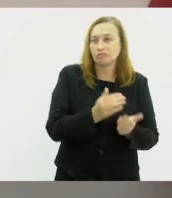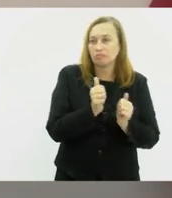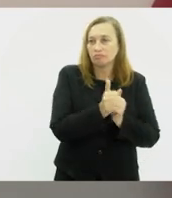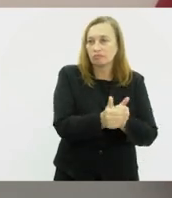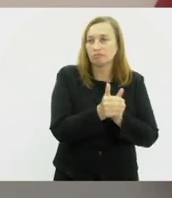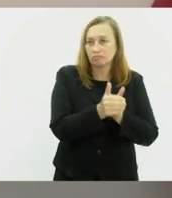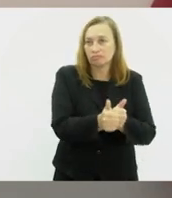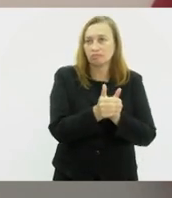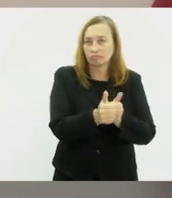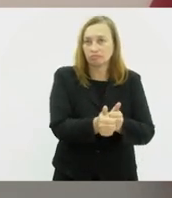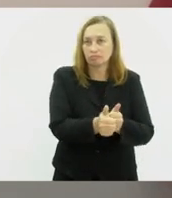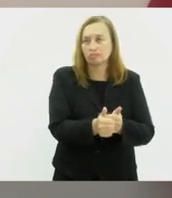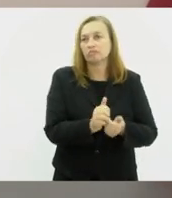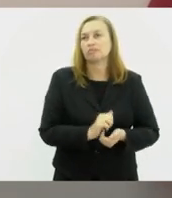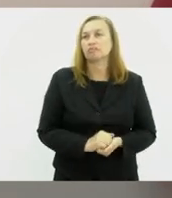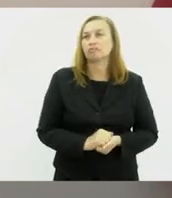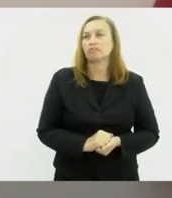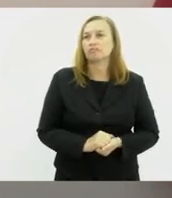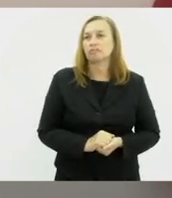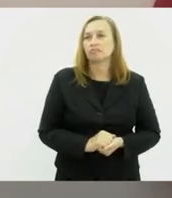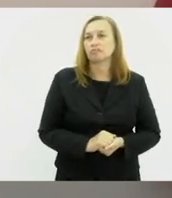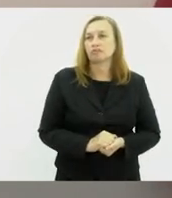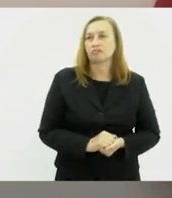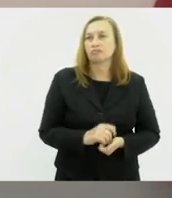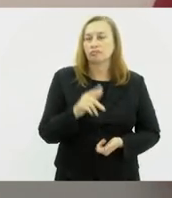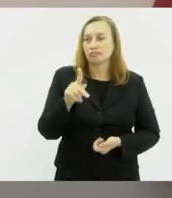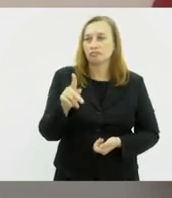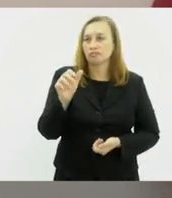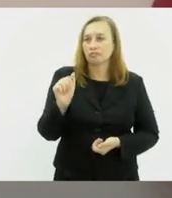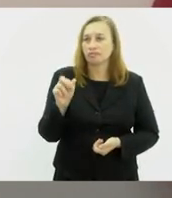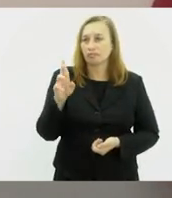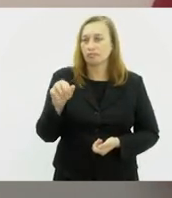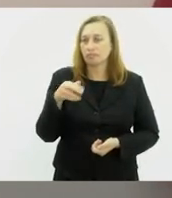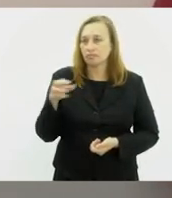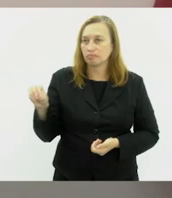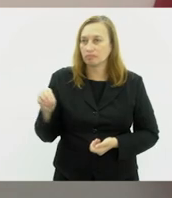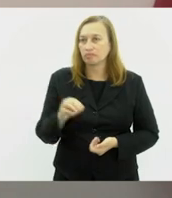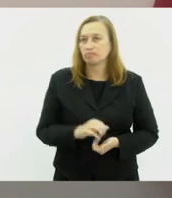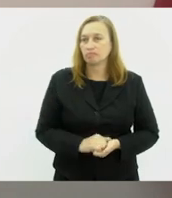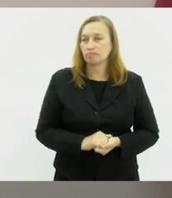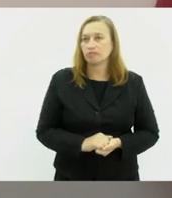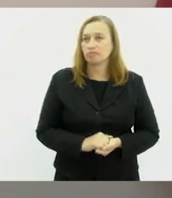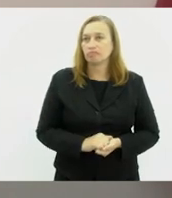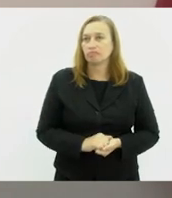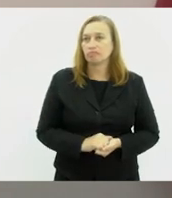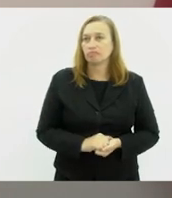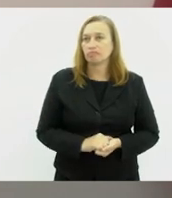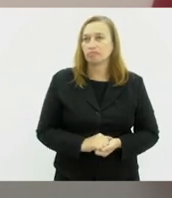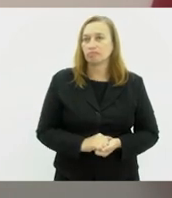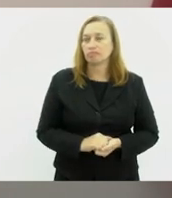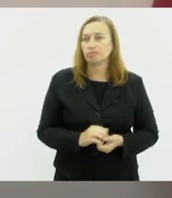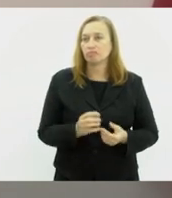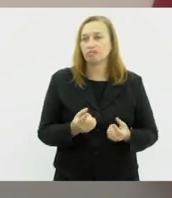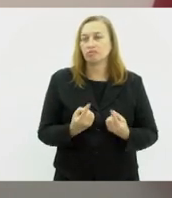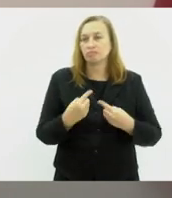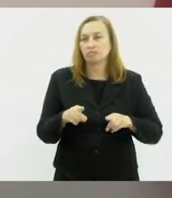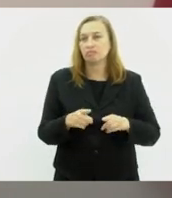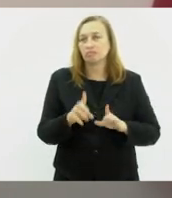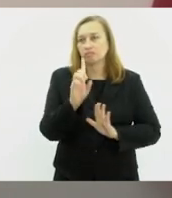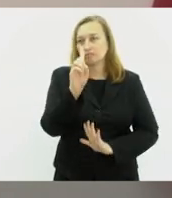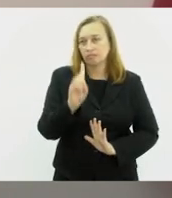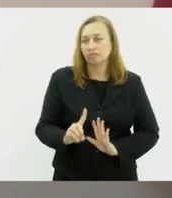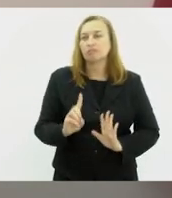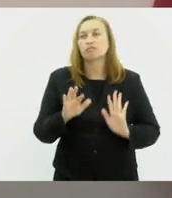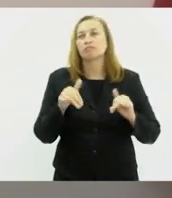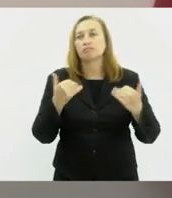funcionando sem qualquer eh padrão né elas seguem funcionando inclusive violando direitos né Eh